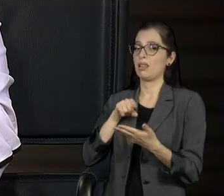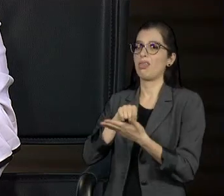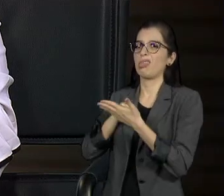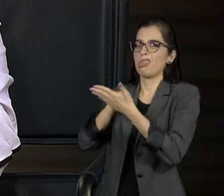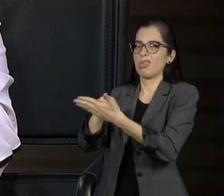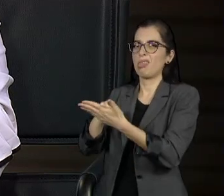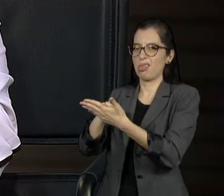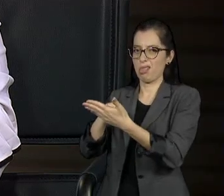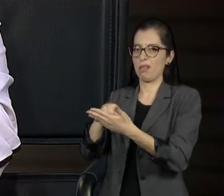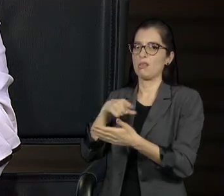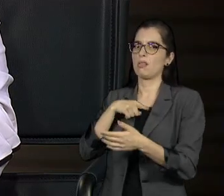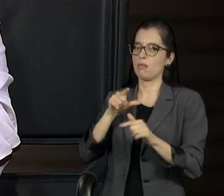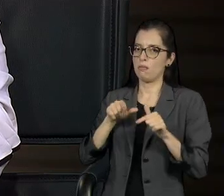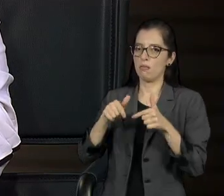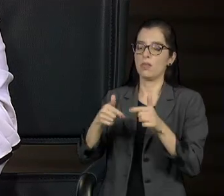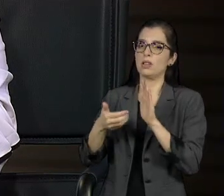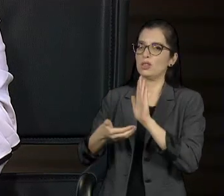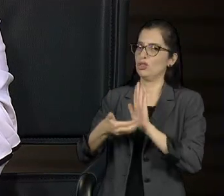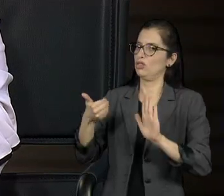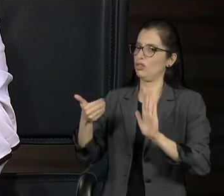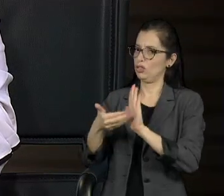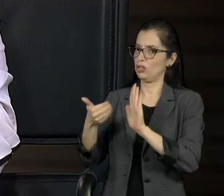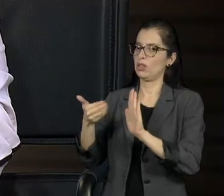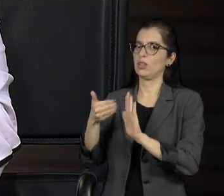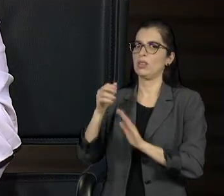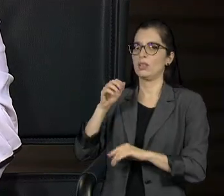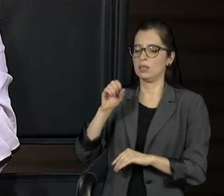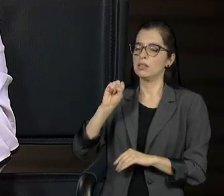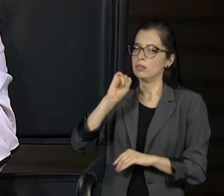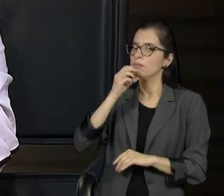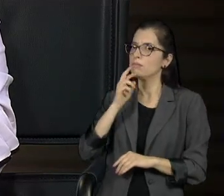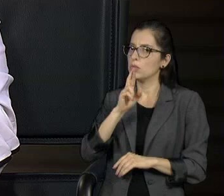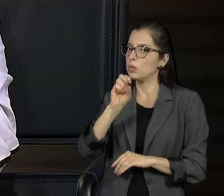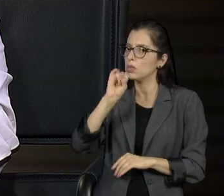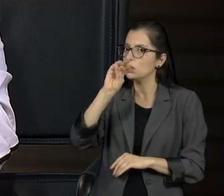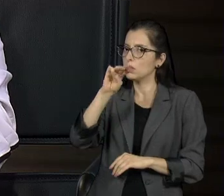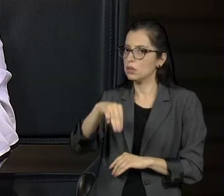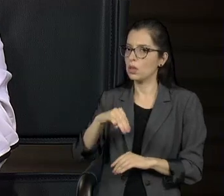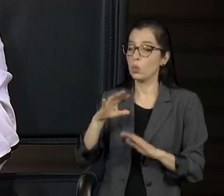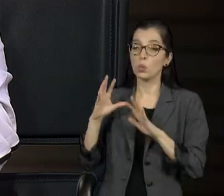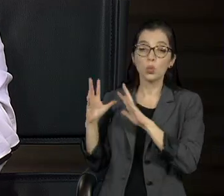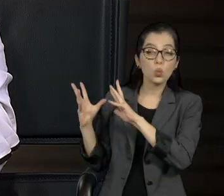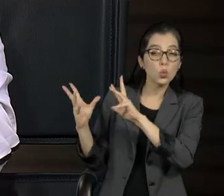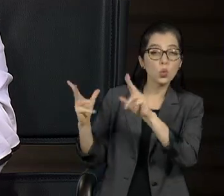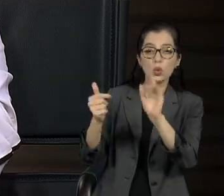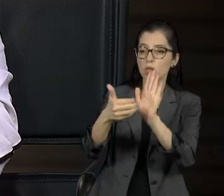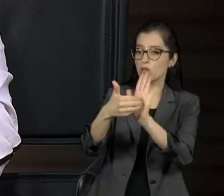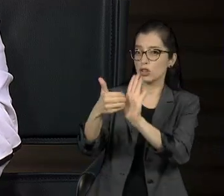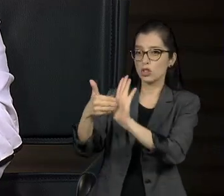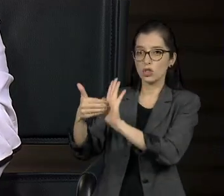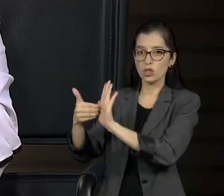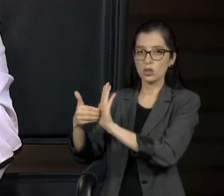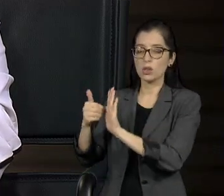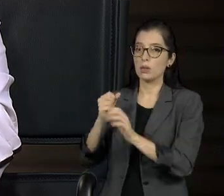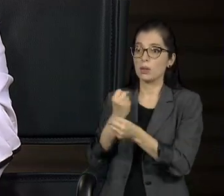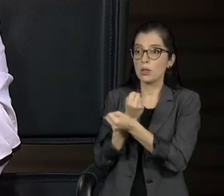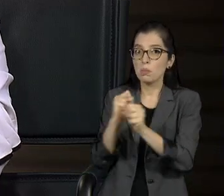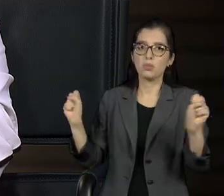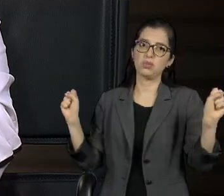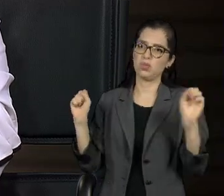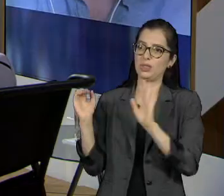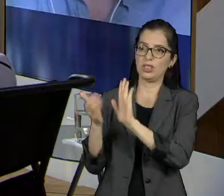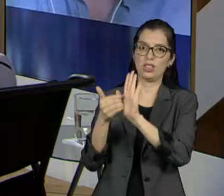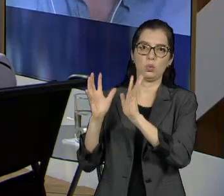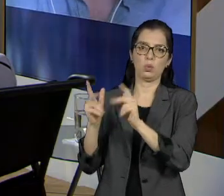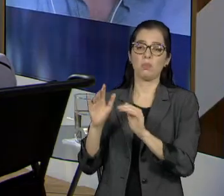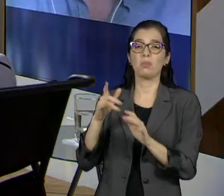do que a capacidade desses órgãos de agir. E o efeito da fake news, uma vez que ela é liberada, mesmo que depois ela seja retirada, o estrago está feito. Já está